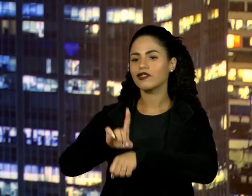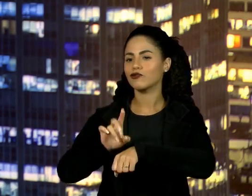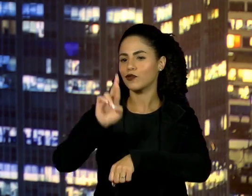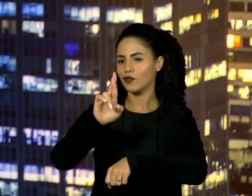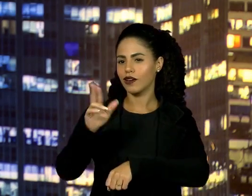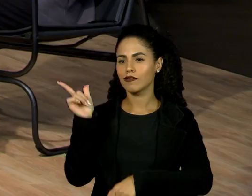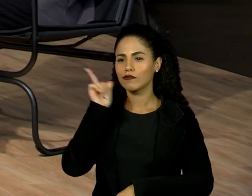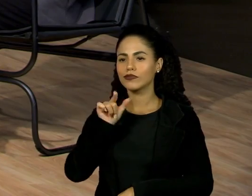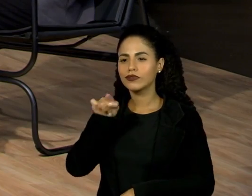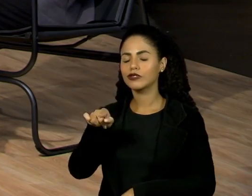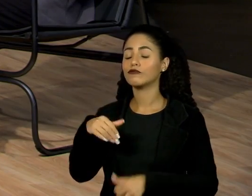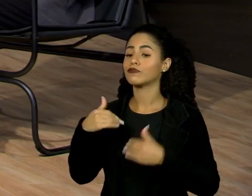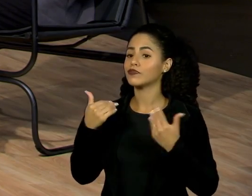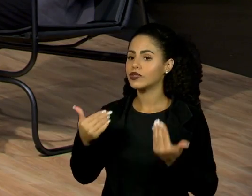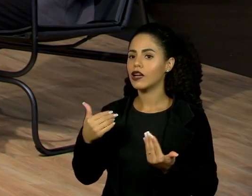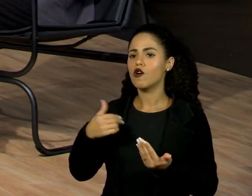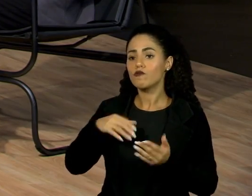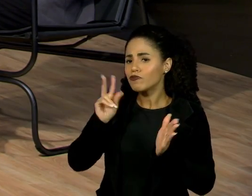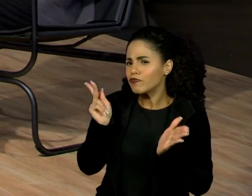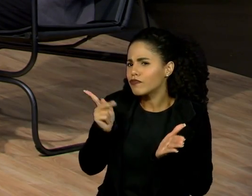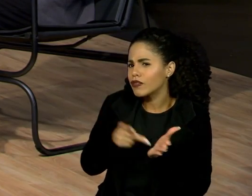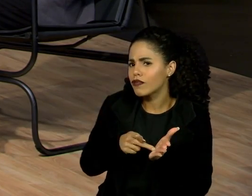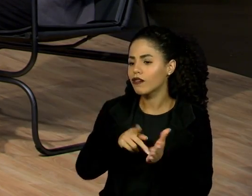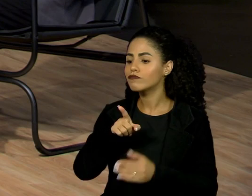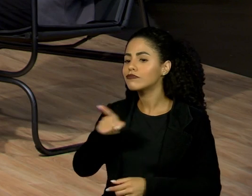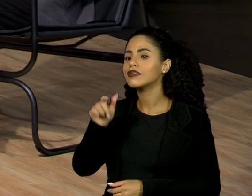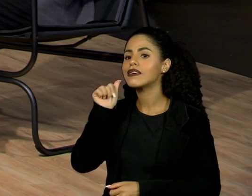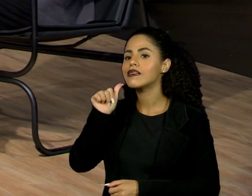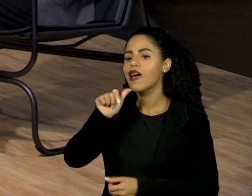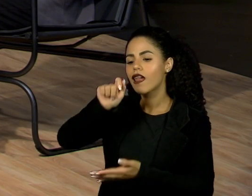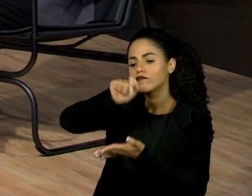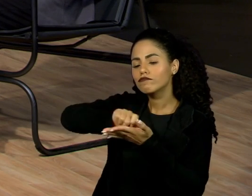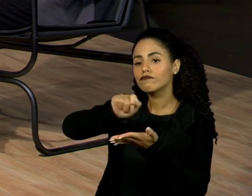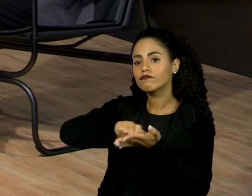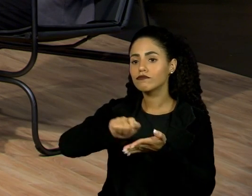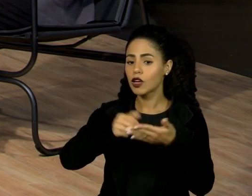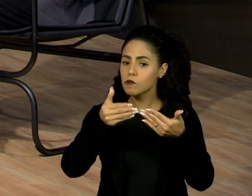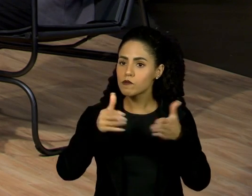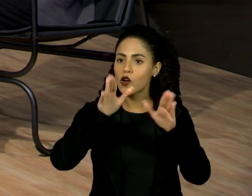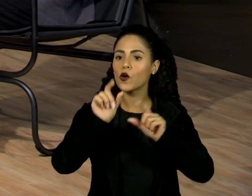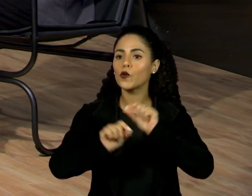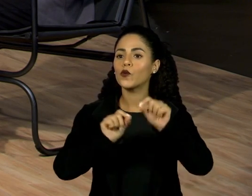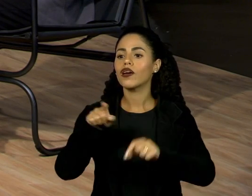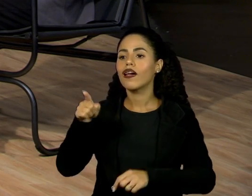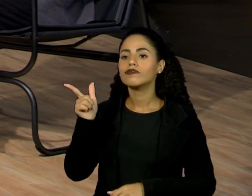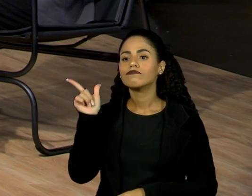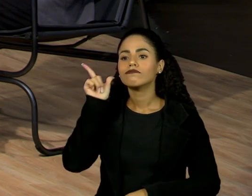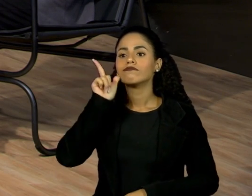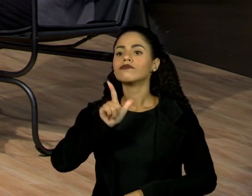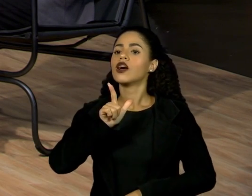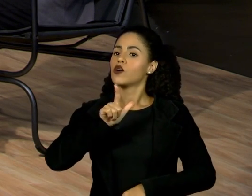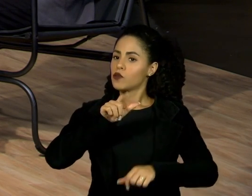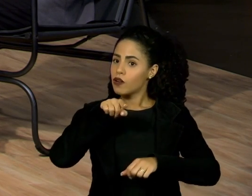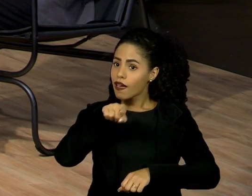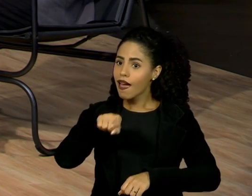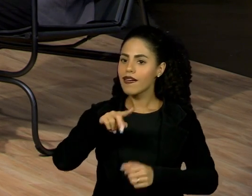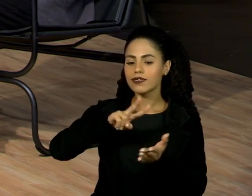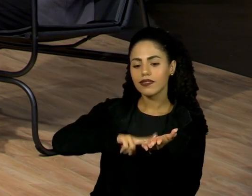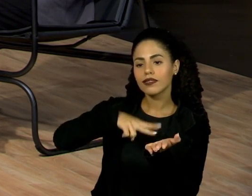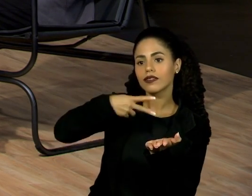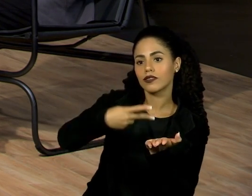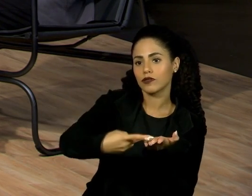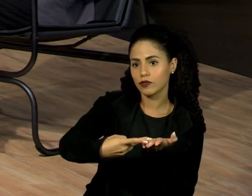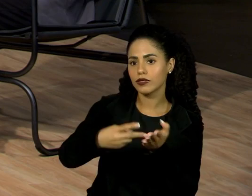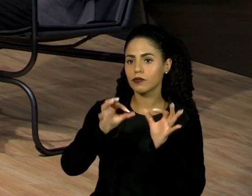tradução. Sim. E, na verdade, quando ela publicou, ela conseguiu, então, publicar essa tradução